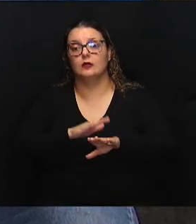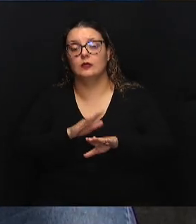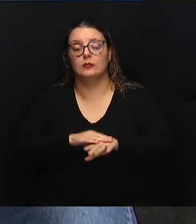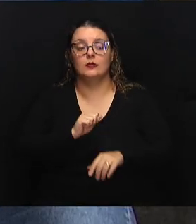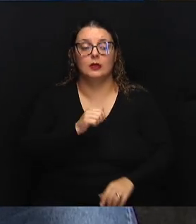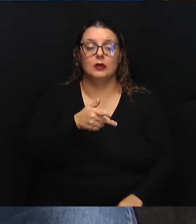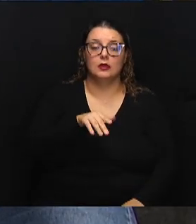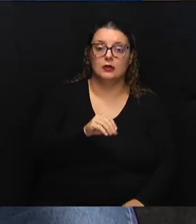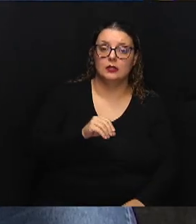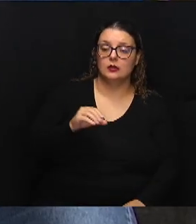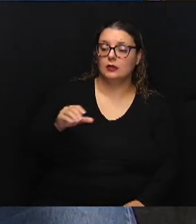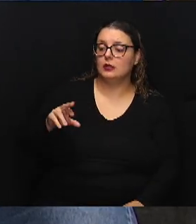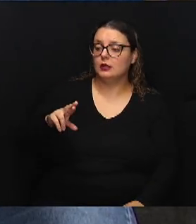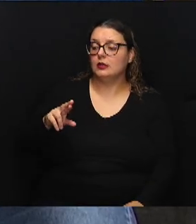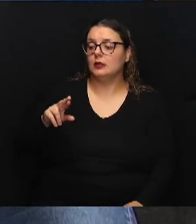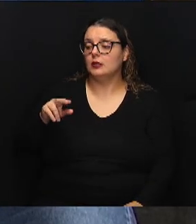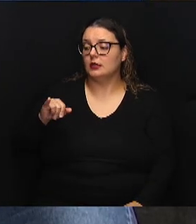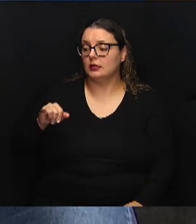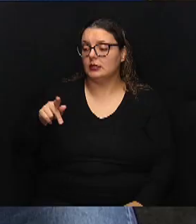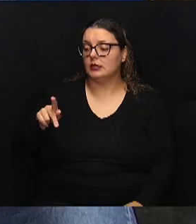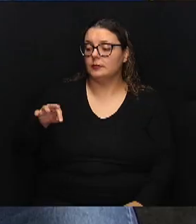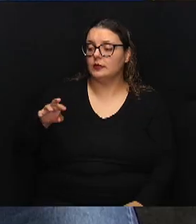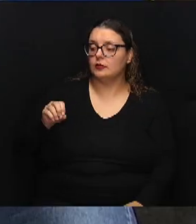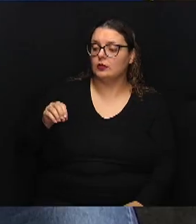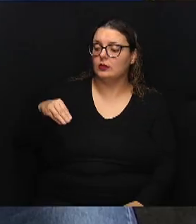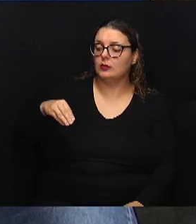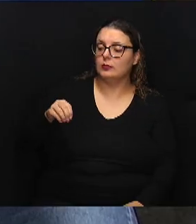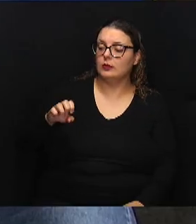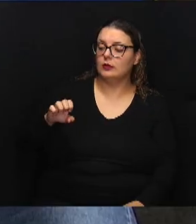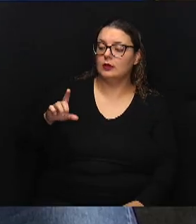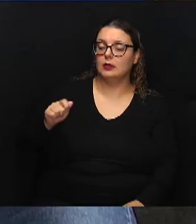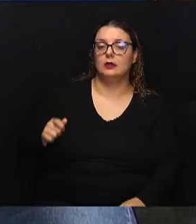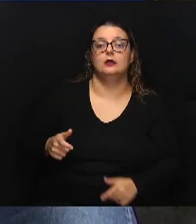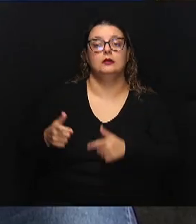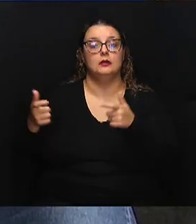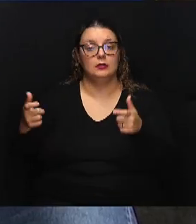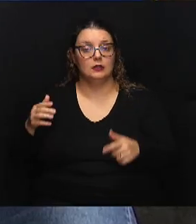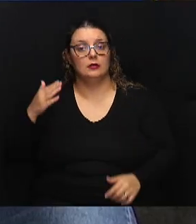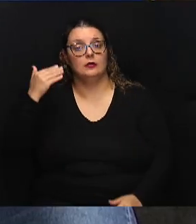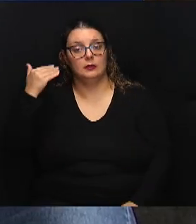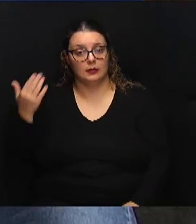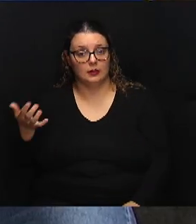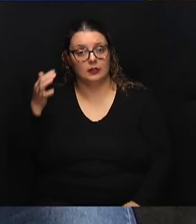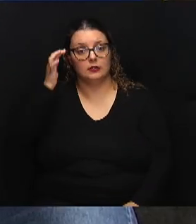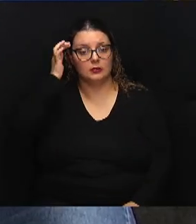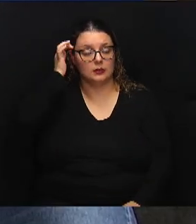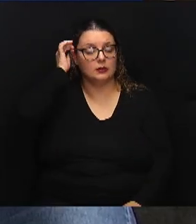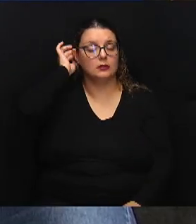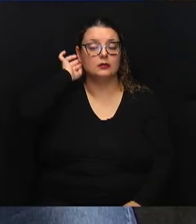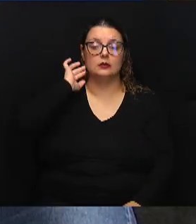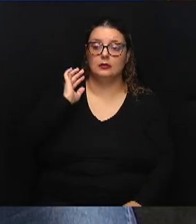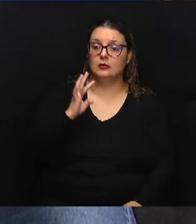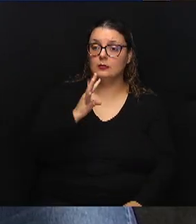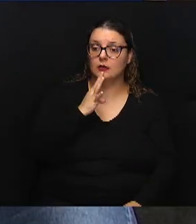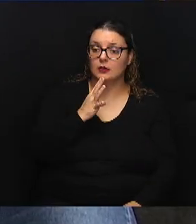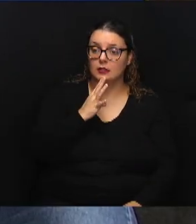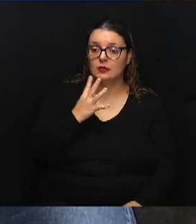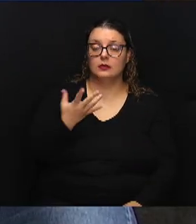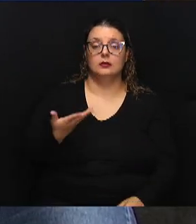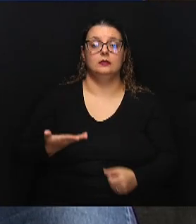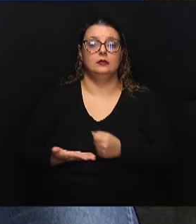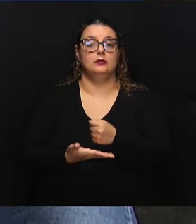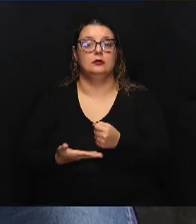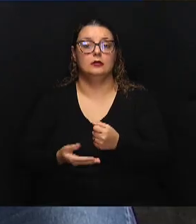é uma criptomoeda, que hoje em dia está muito em alta a criptomoeda, né? Então, para que se conheça, se tem uma base de